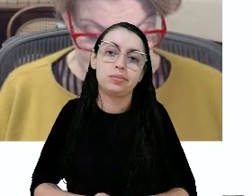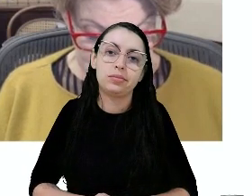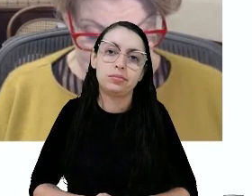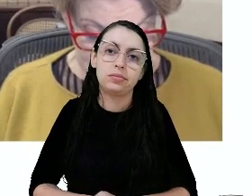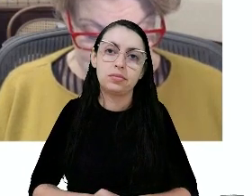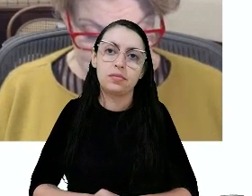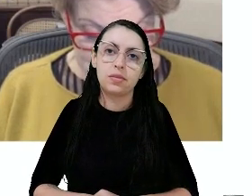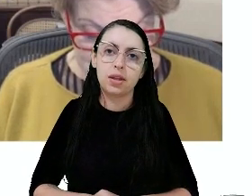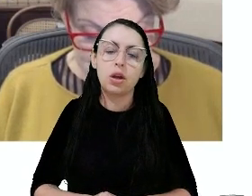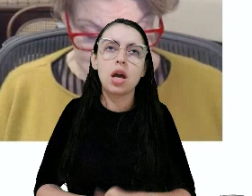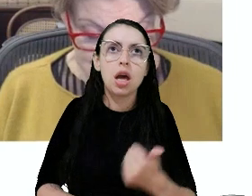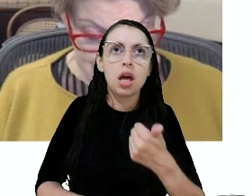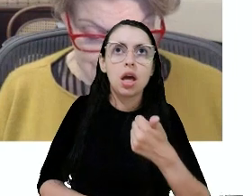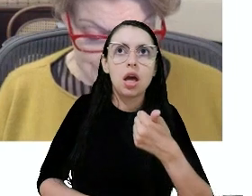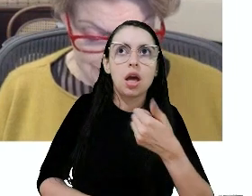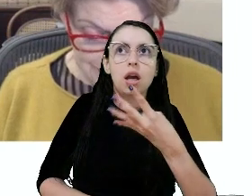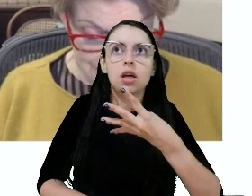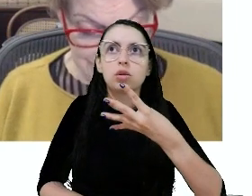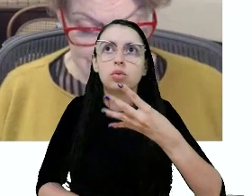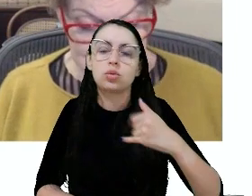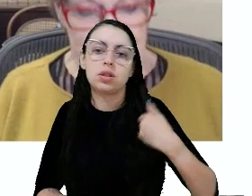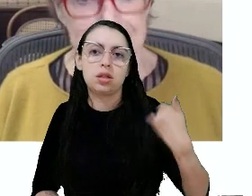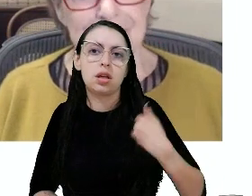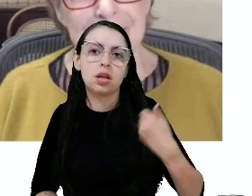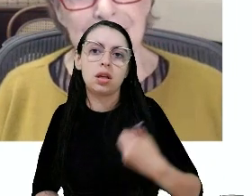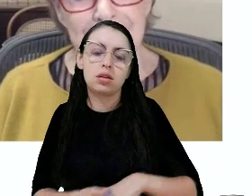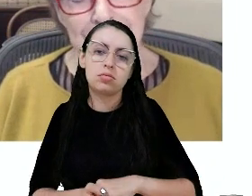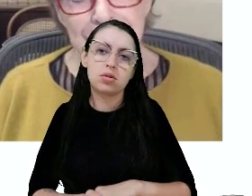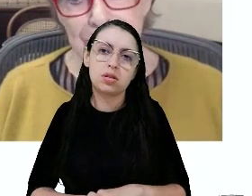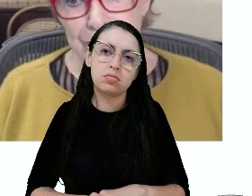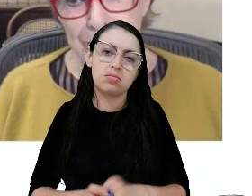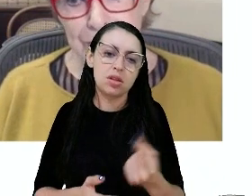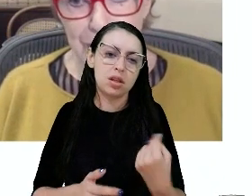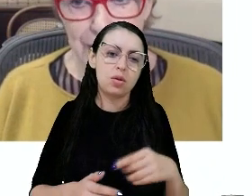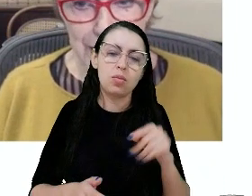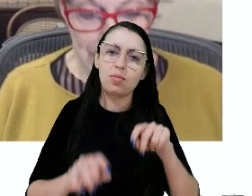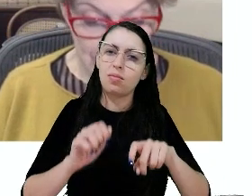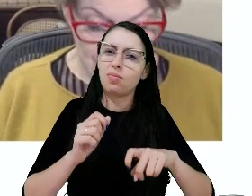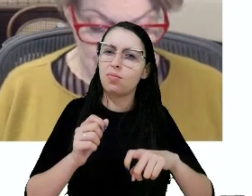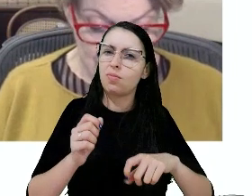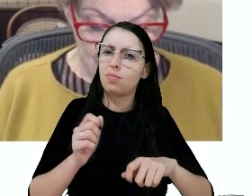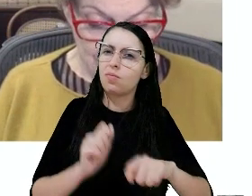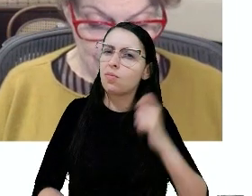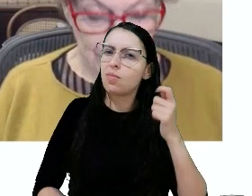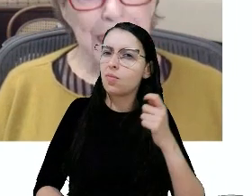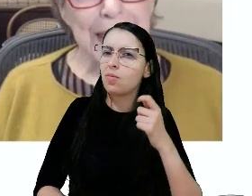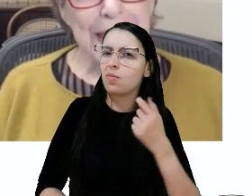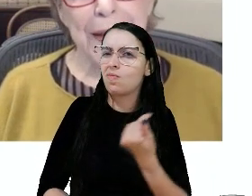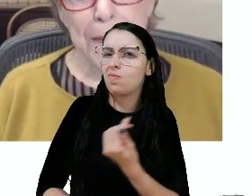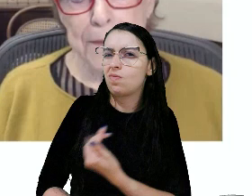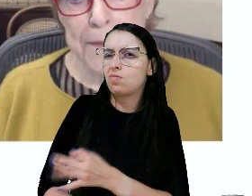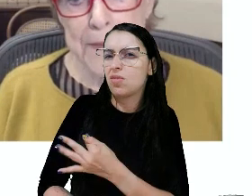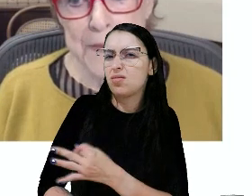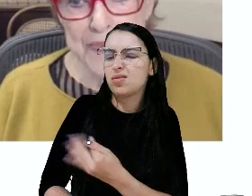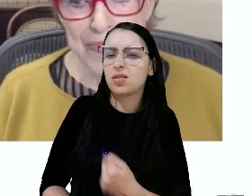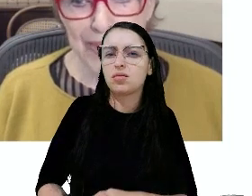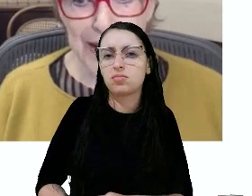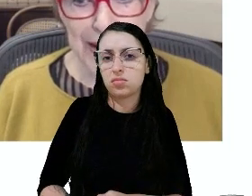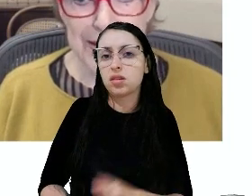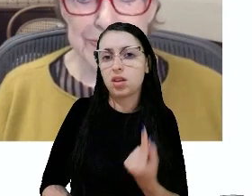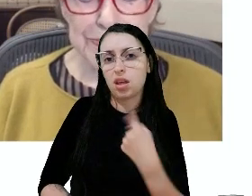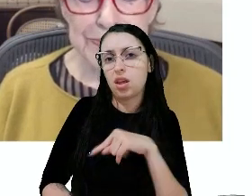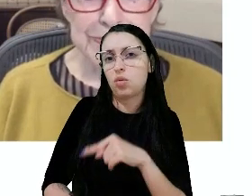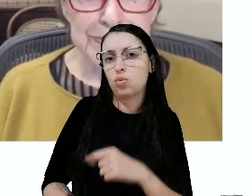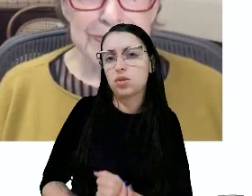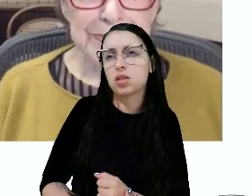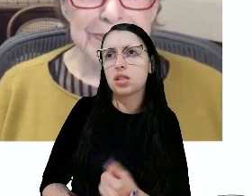e básico. E quando eu completei 14 anos de idade, eu acabei me machucando. E por